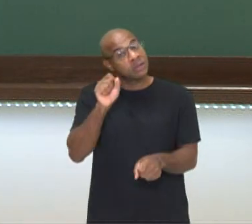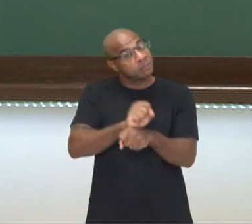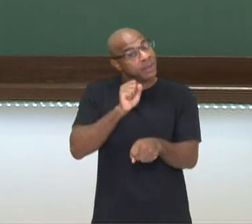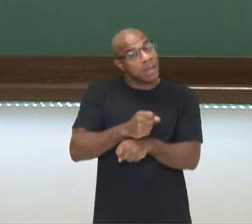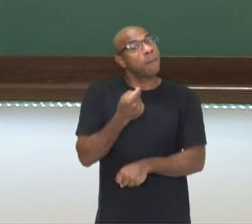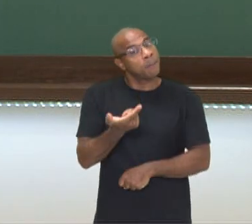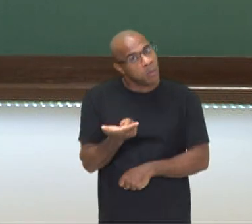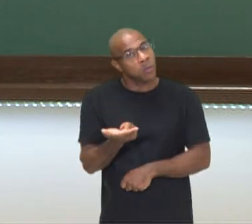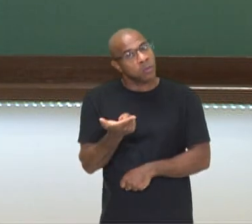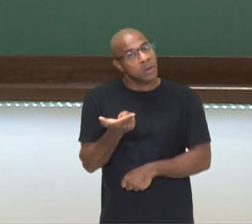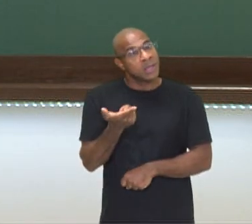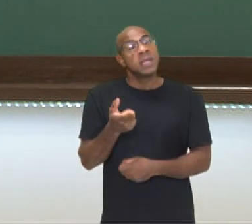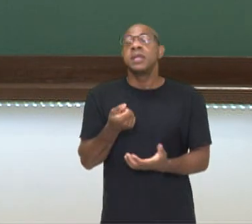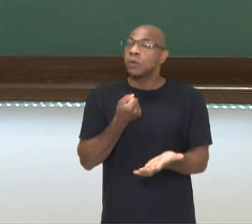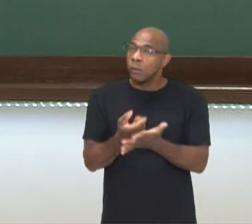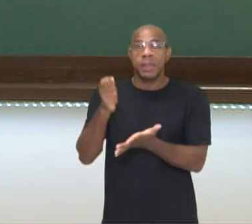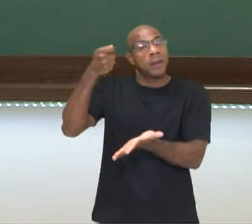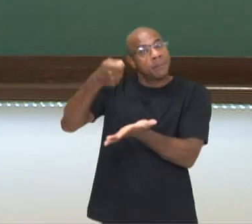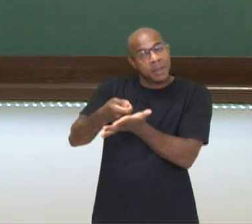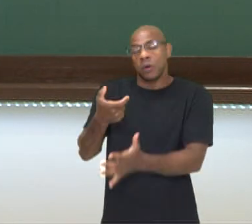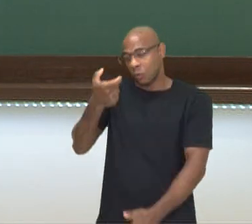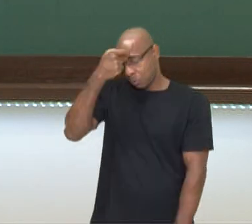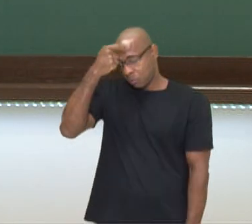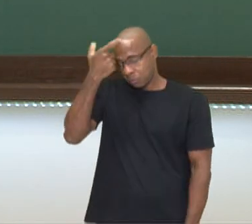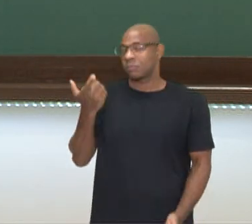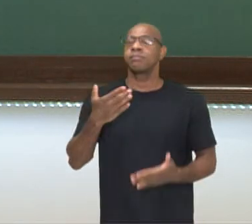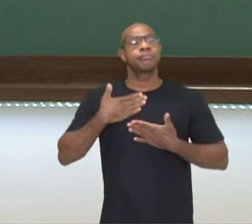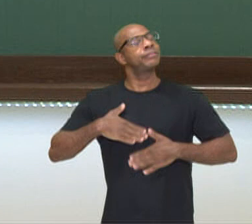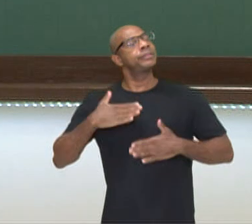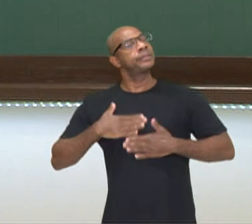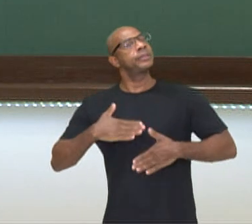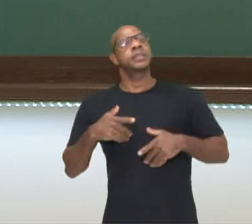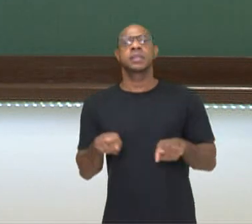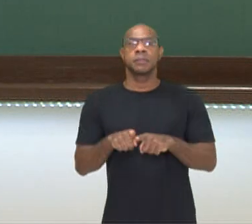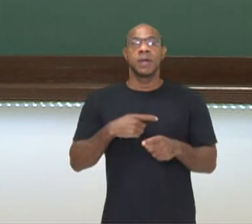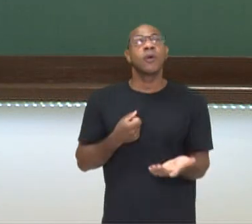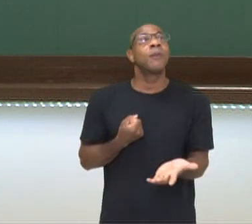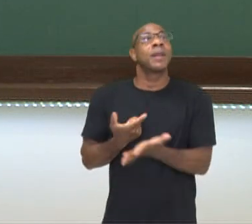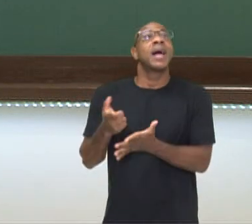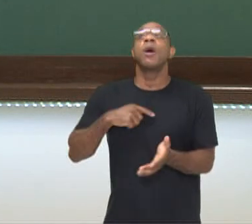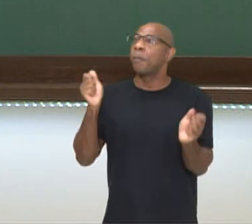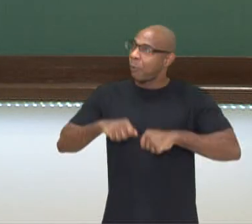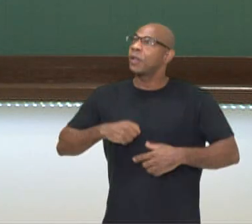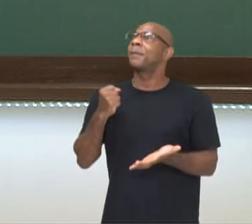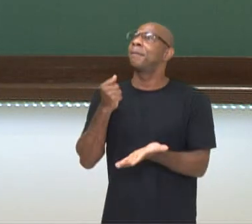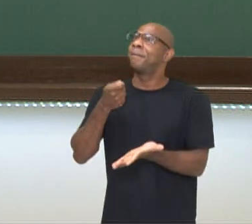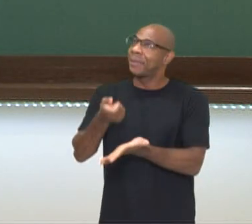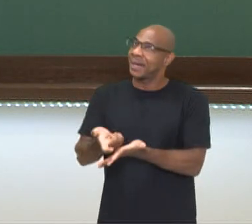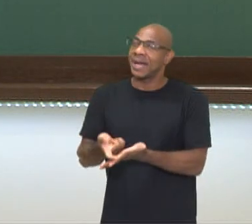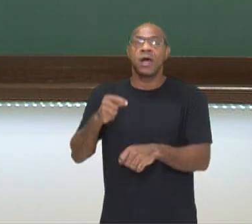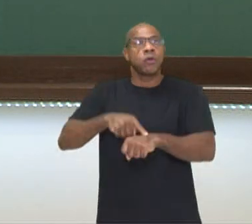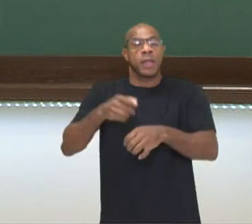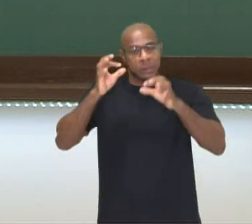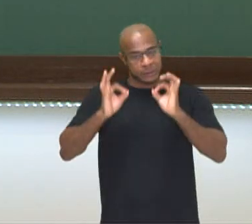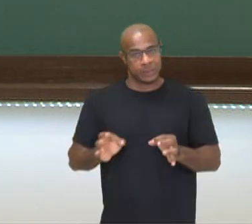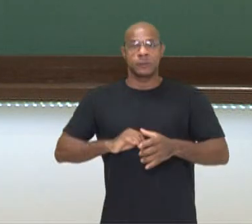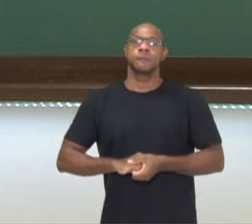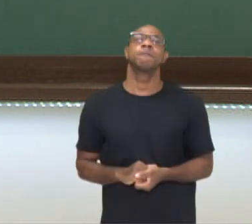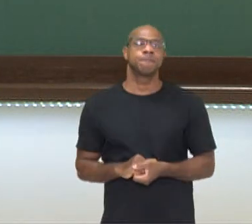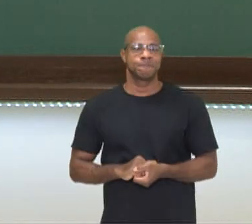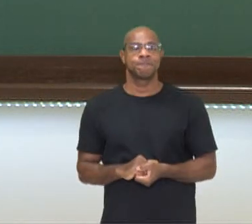pouco e poder fazer isso de forma consciente, com a consciência tranquila. Eu comprei e eu posso pagar, eu comprei na hora certa,